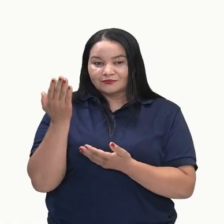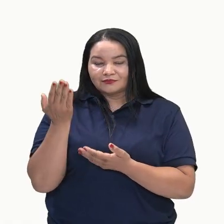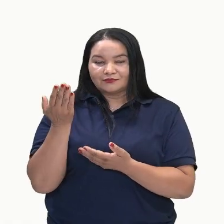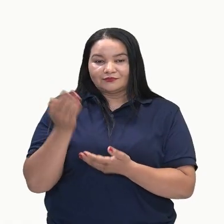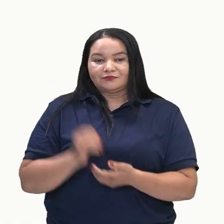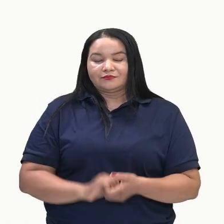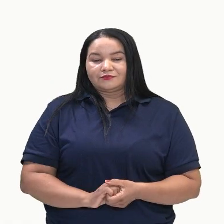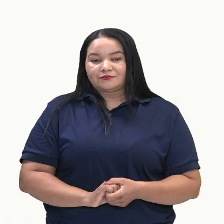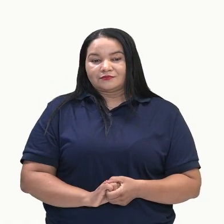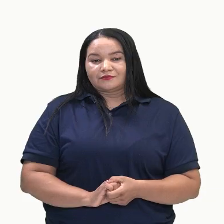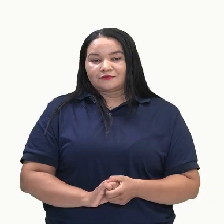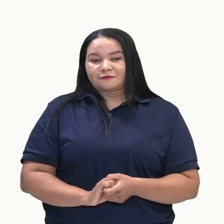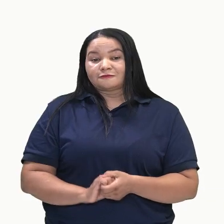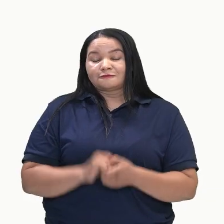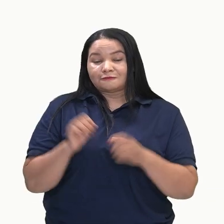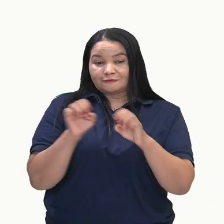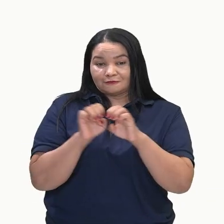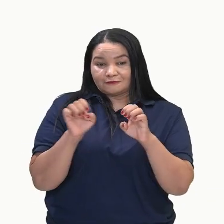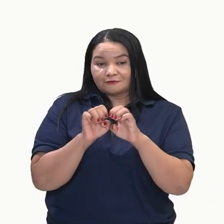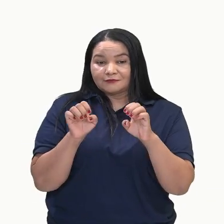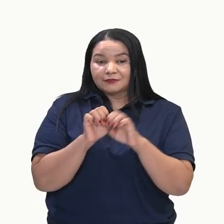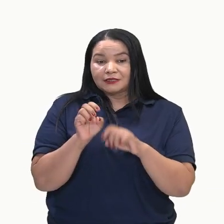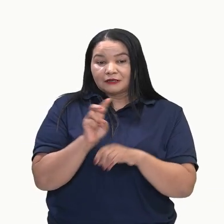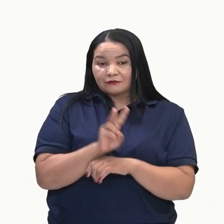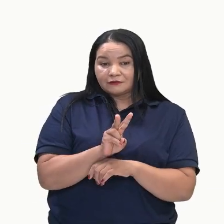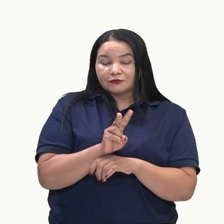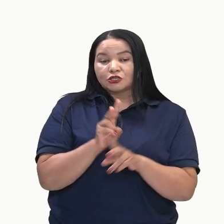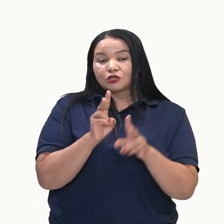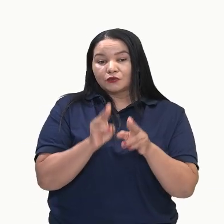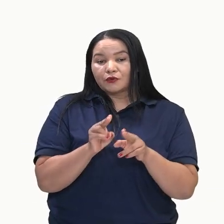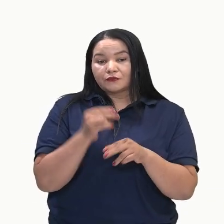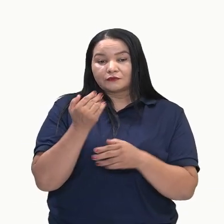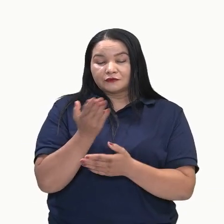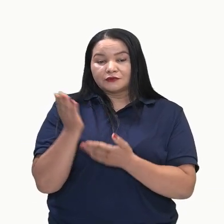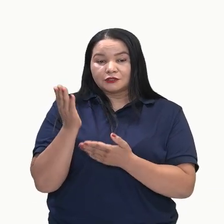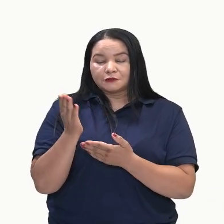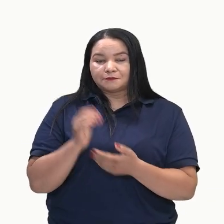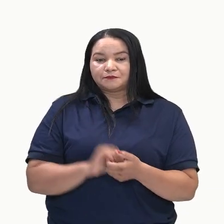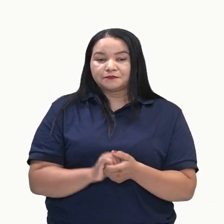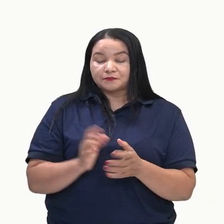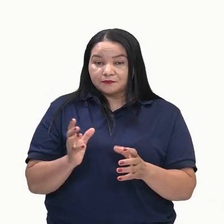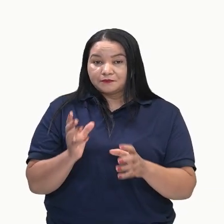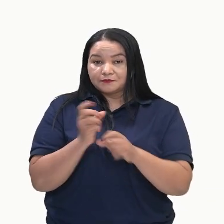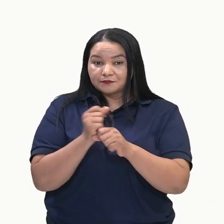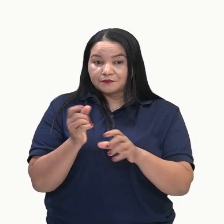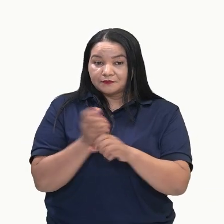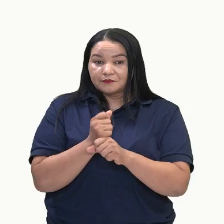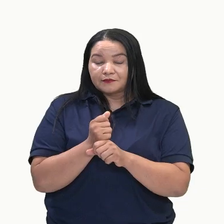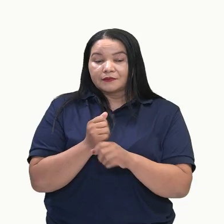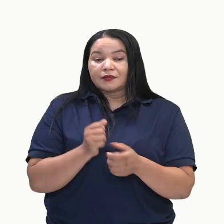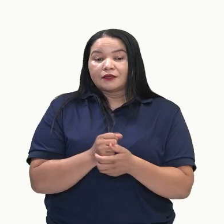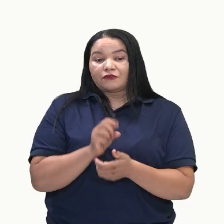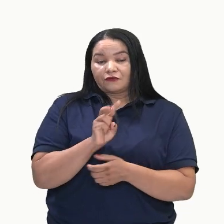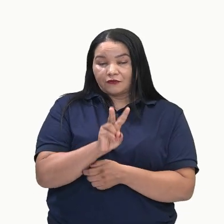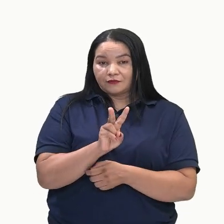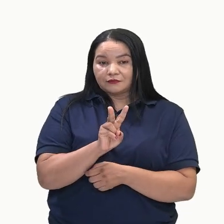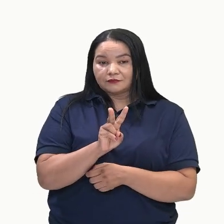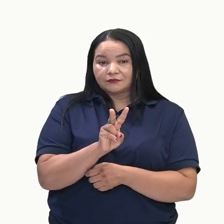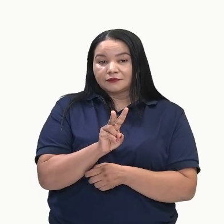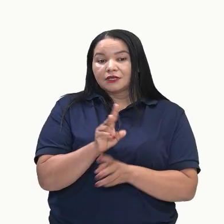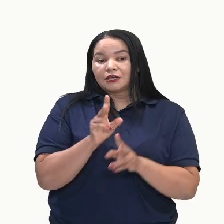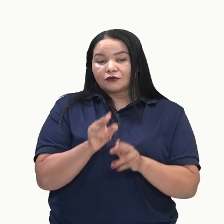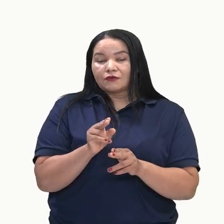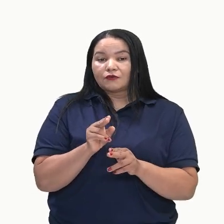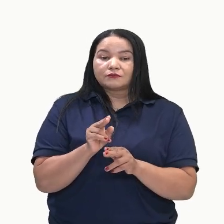na tela. Fórmula do volume do cilindro. A fórmula para calcular o volume V de um cilindro